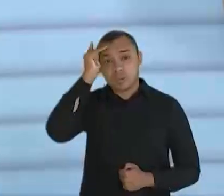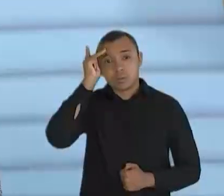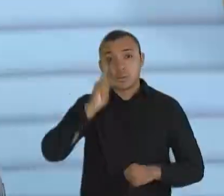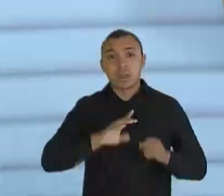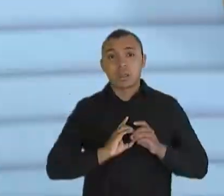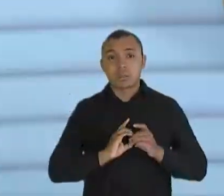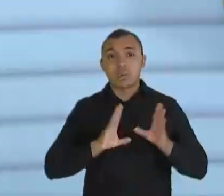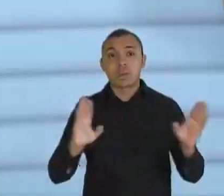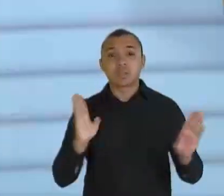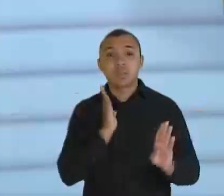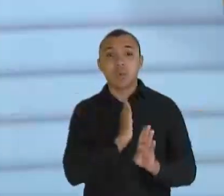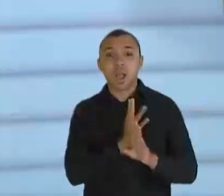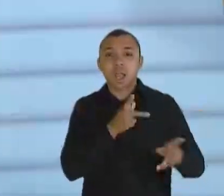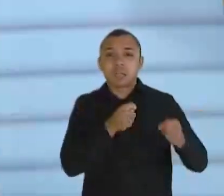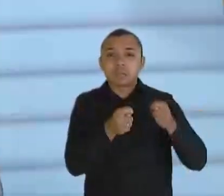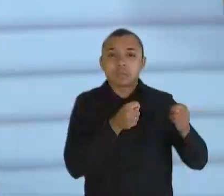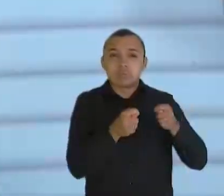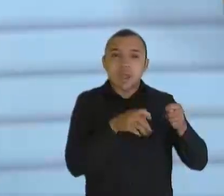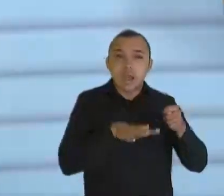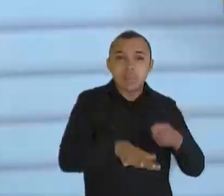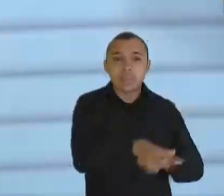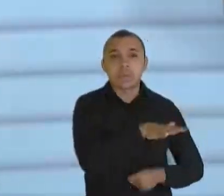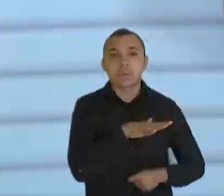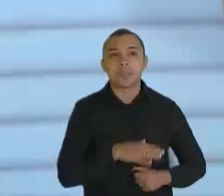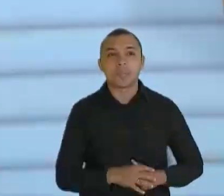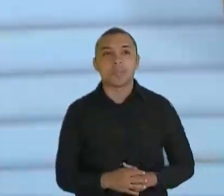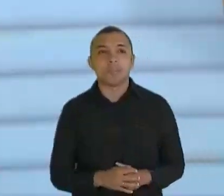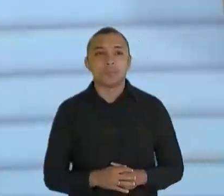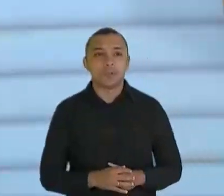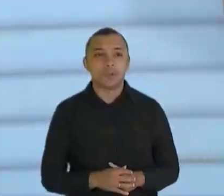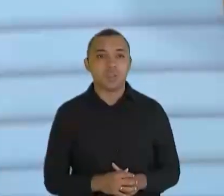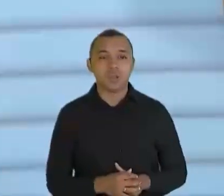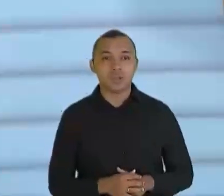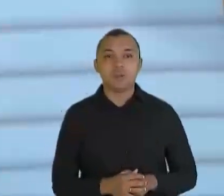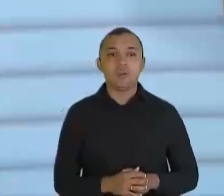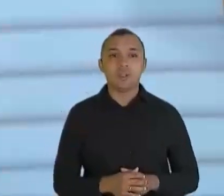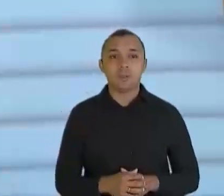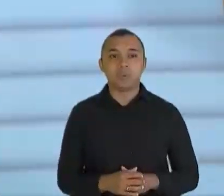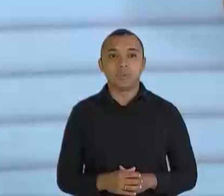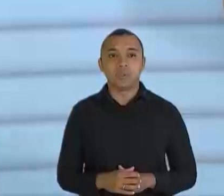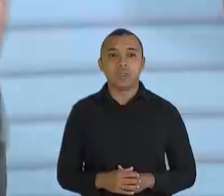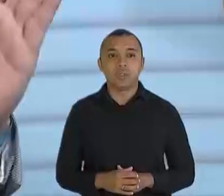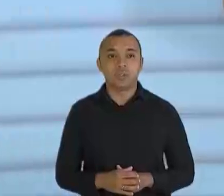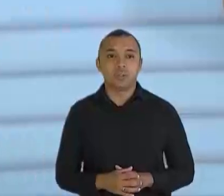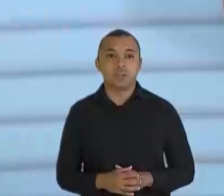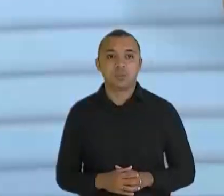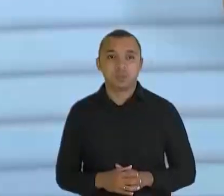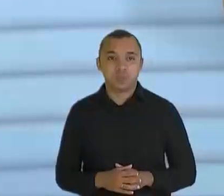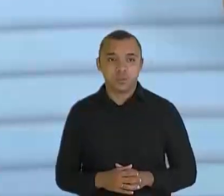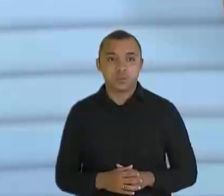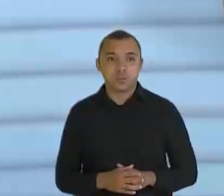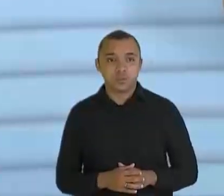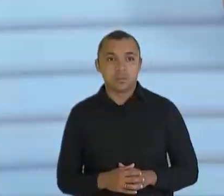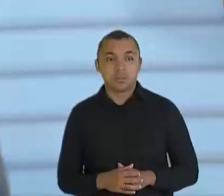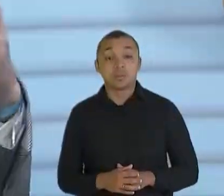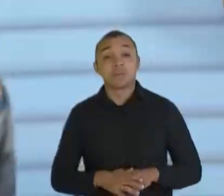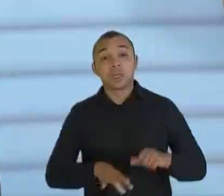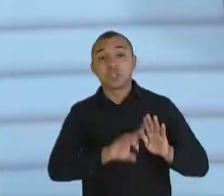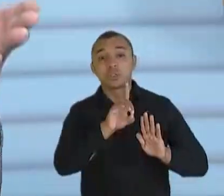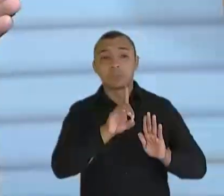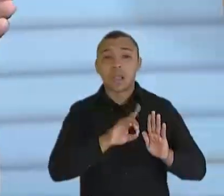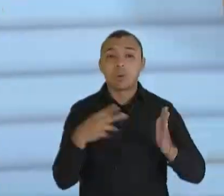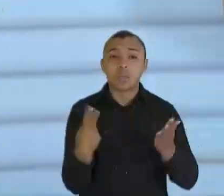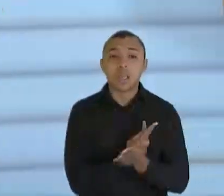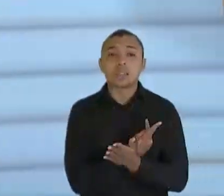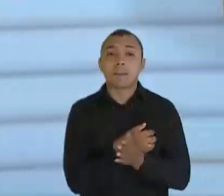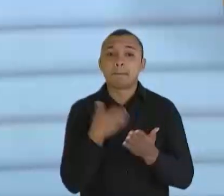porque controlam territórios. Mas o que que hoje a Europa enfrenta? A Europa enfrenta, por exemplo, o extremismo de direito violento. Uma boa